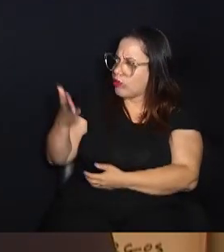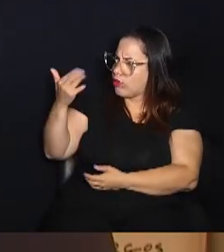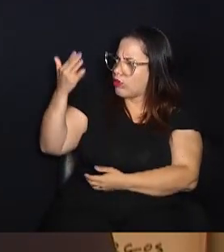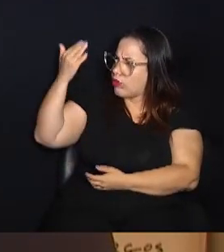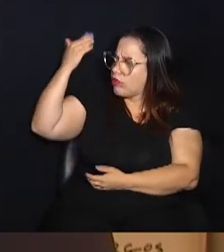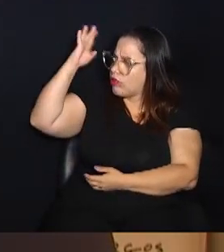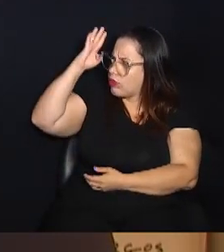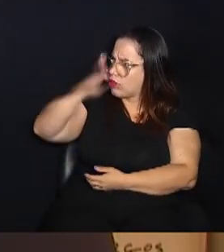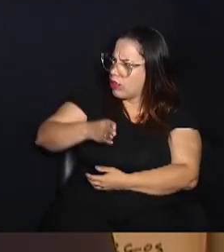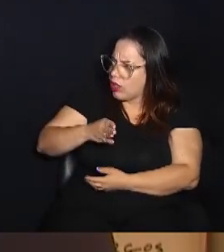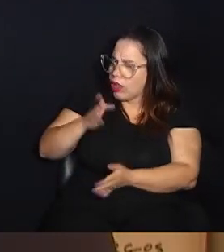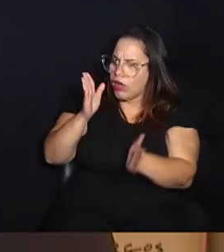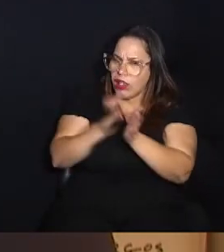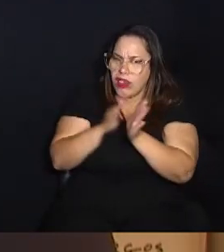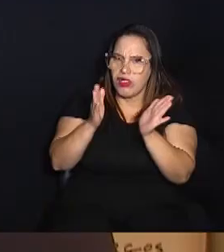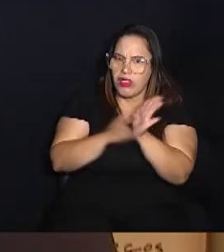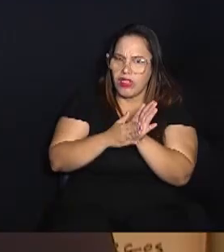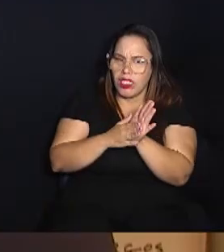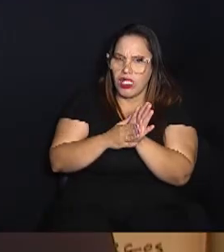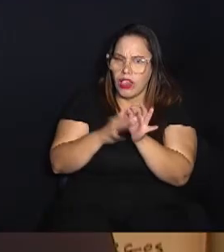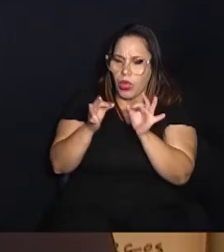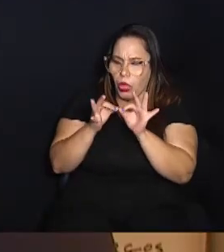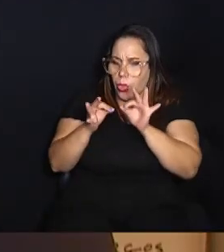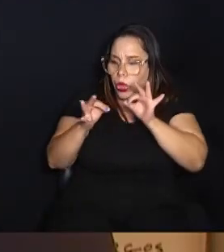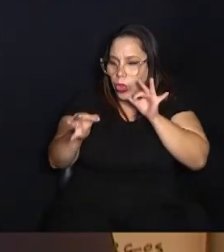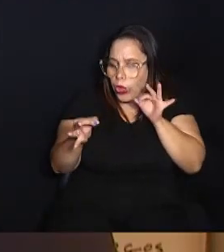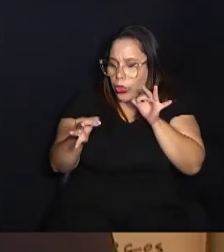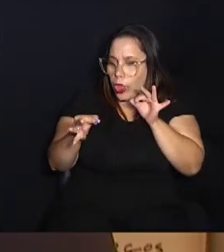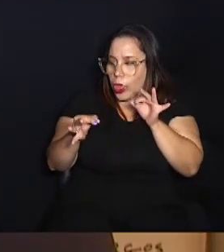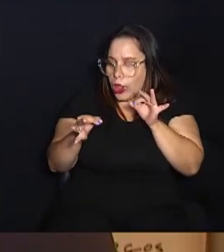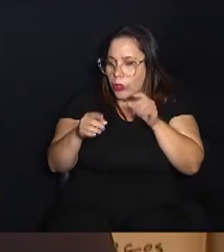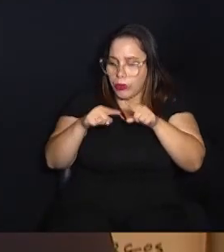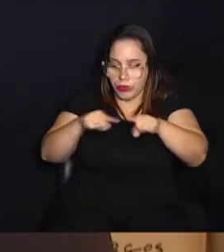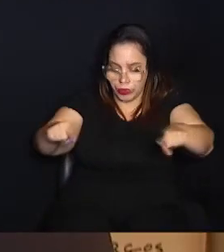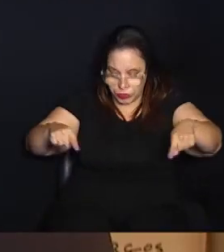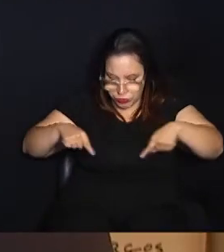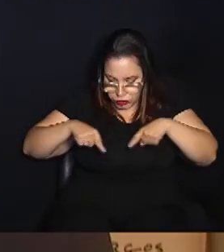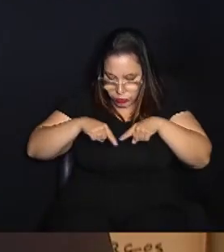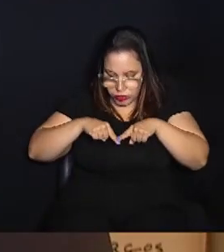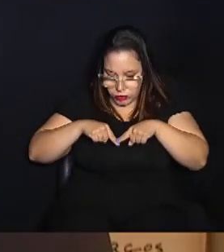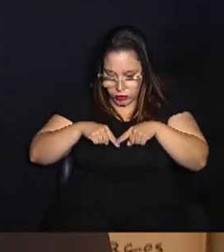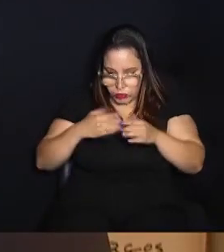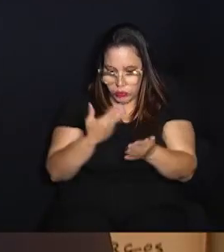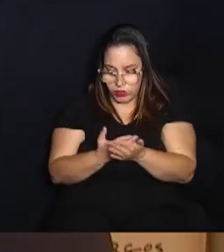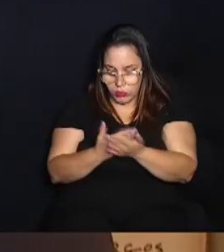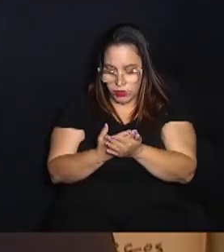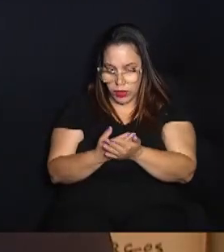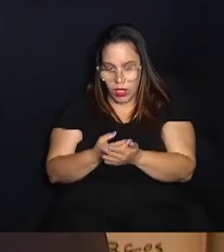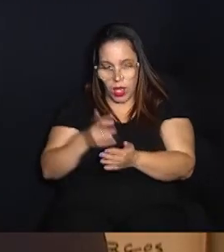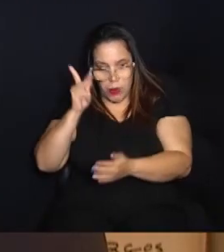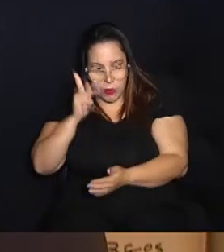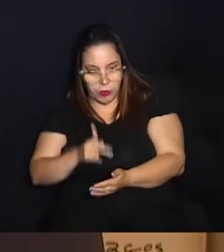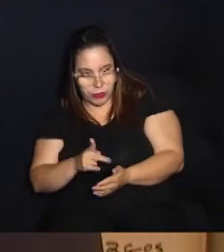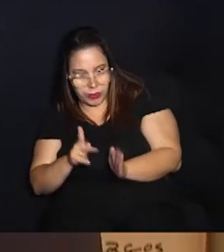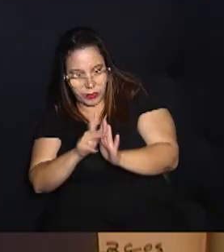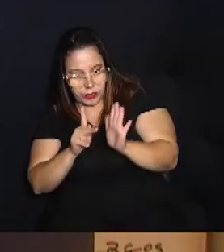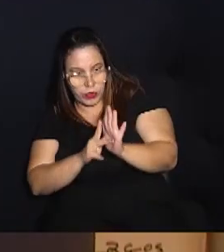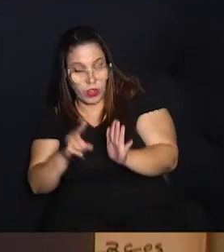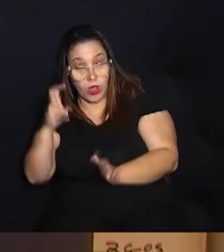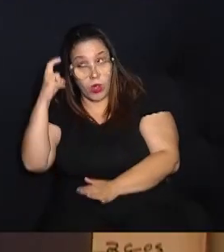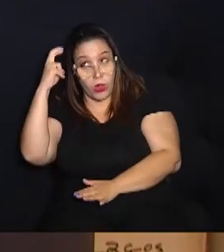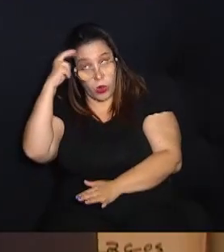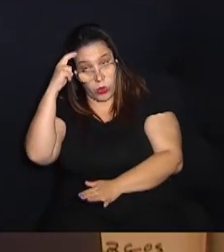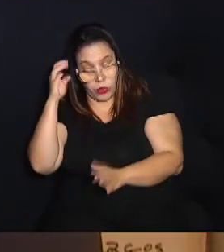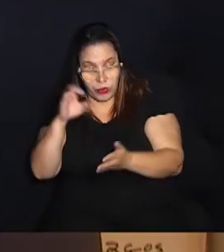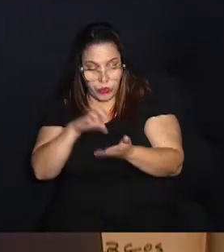principalmente, foi uma proposta de um novo formato aí de sala de aula, né, Nima? Sim, a proposta dos círculos de cultura,